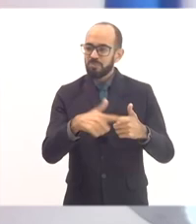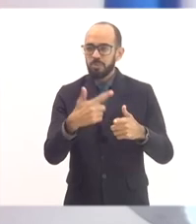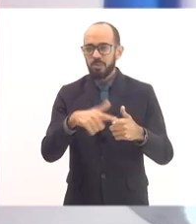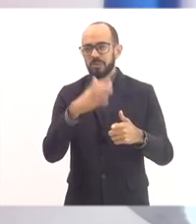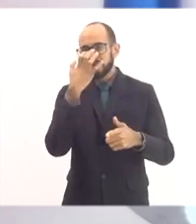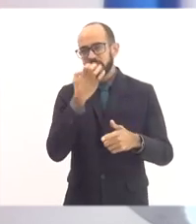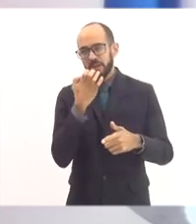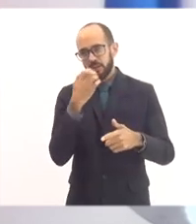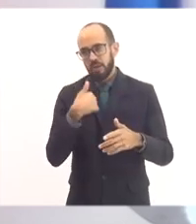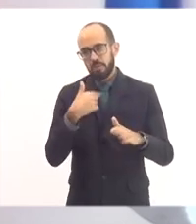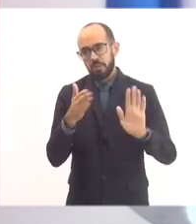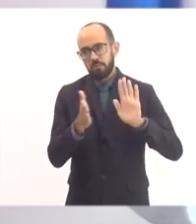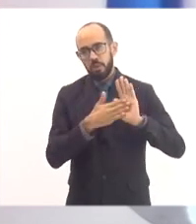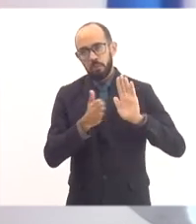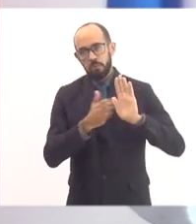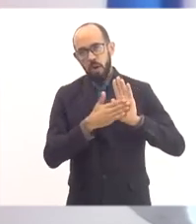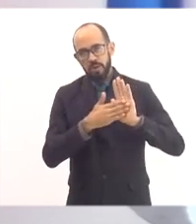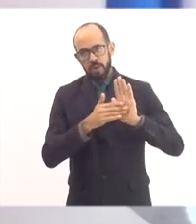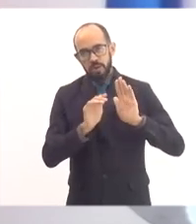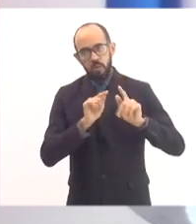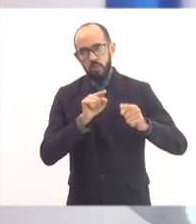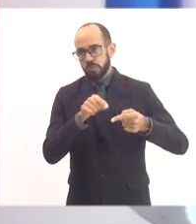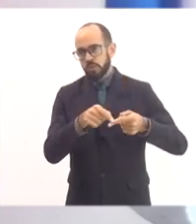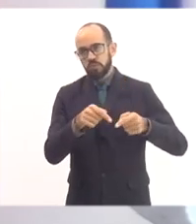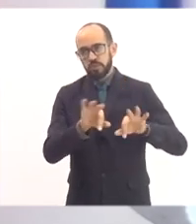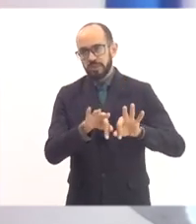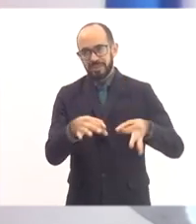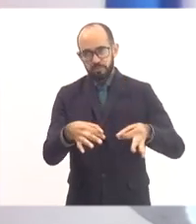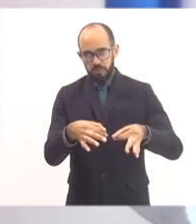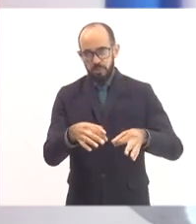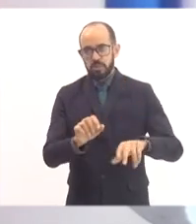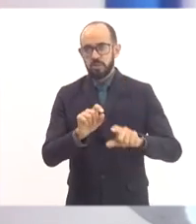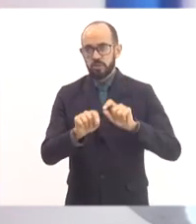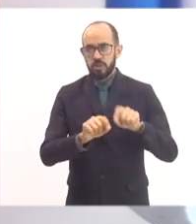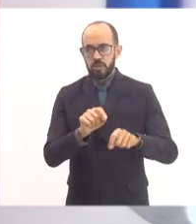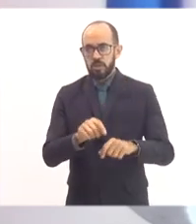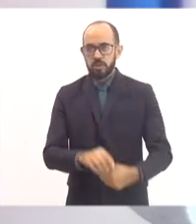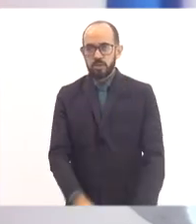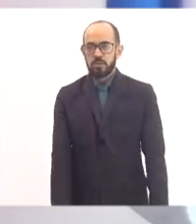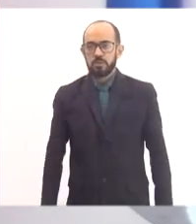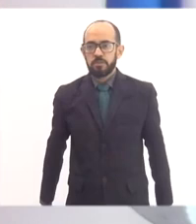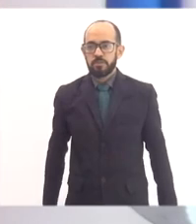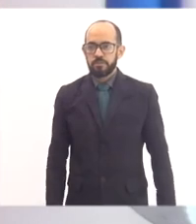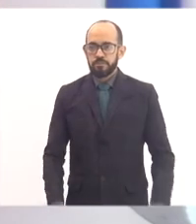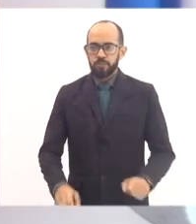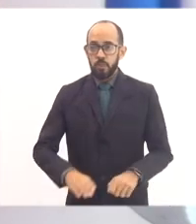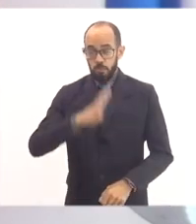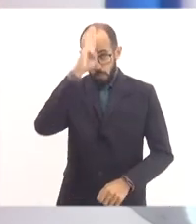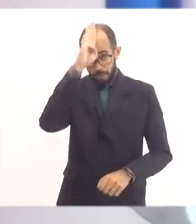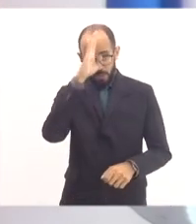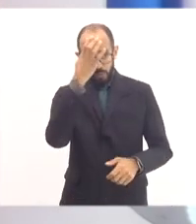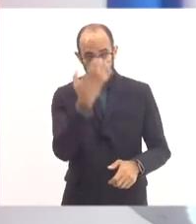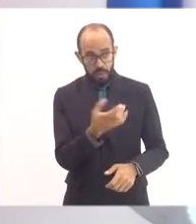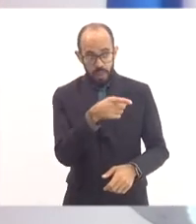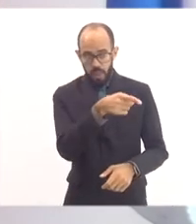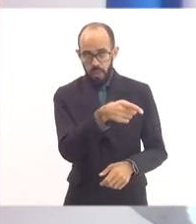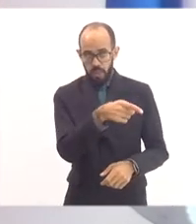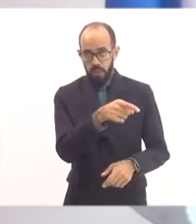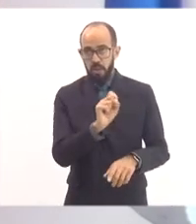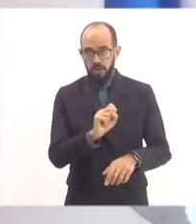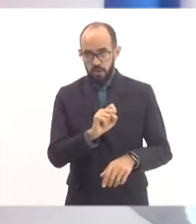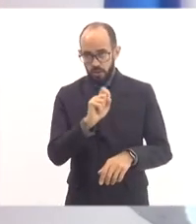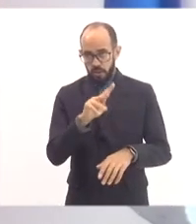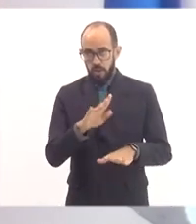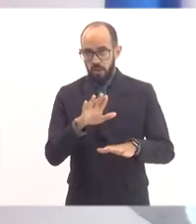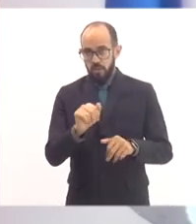que, que eu proponho fazer aqui de forma muito objetiva para dar objetividade? O bombeiro quer, aí fica esse negócio, vai o